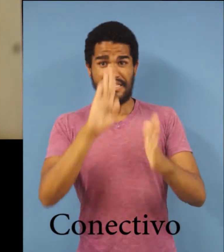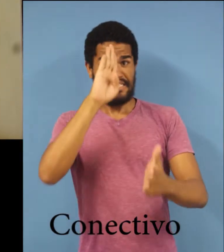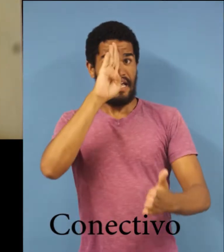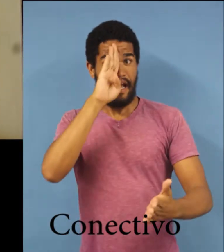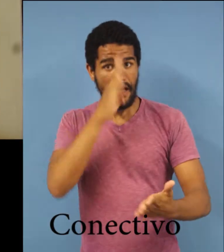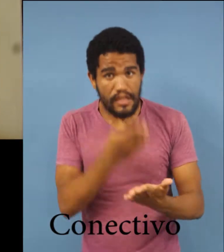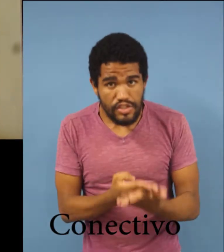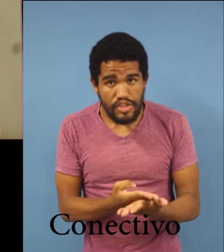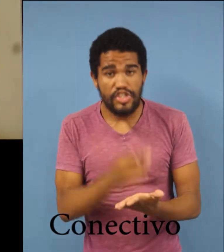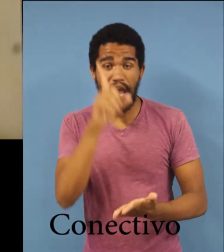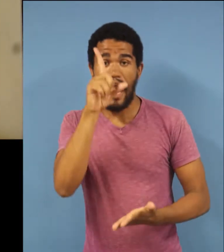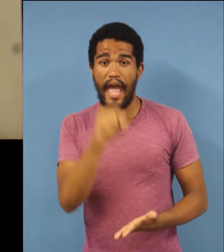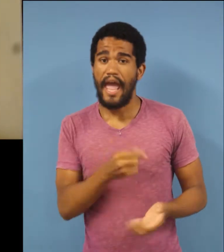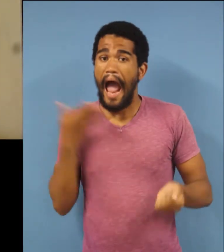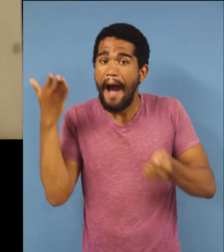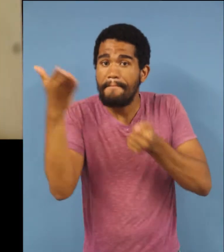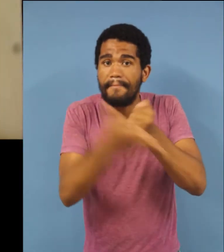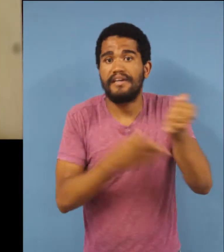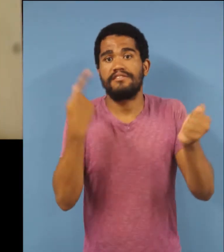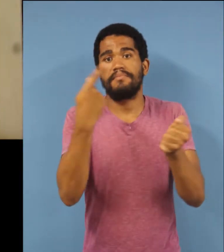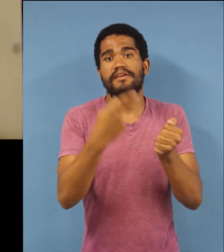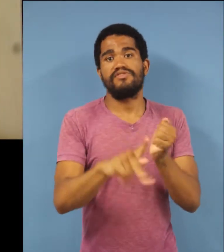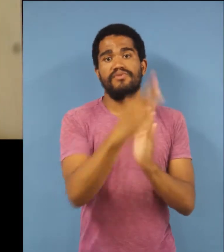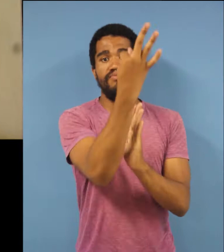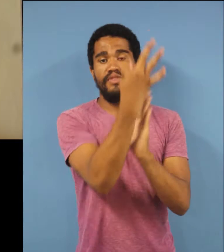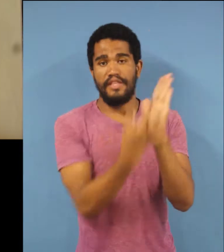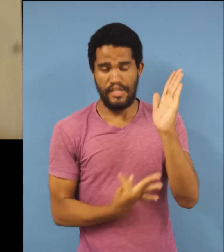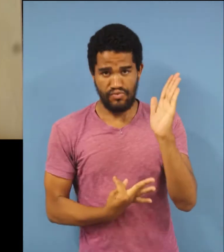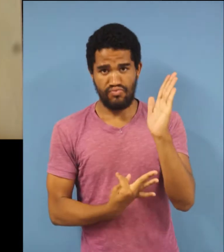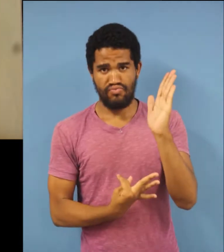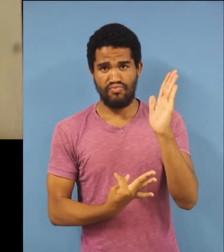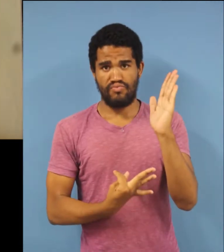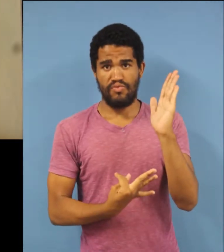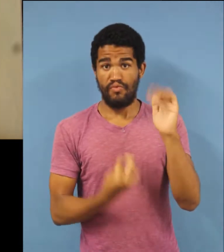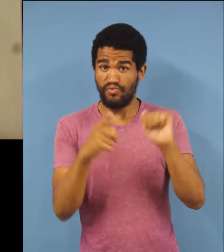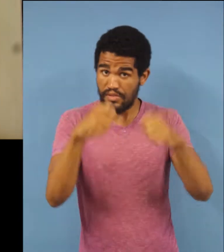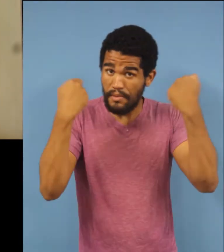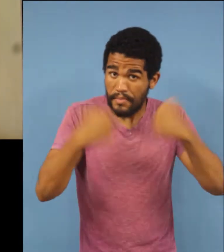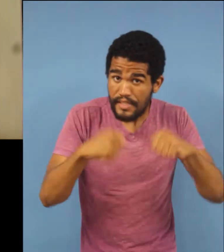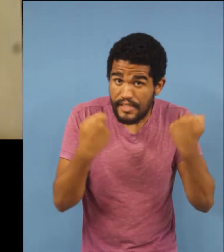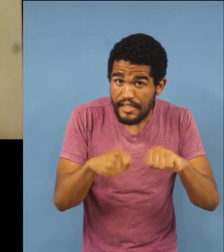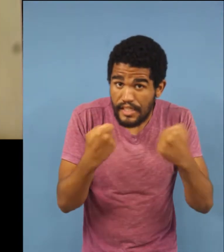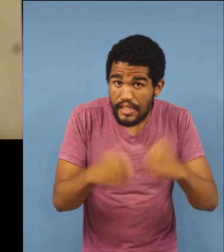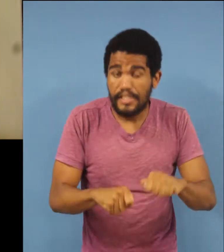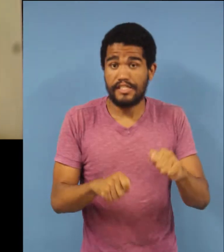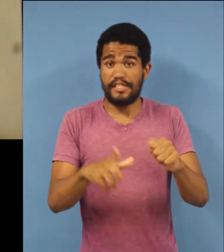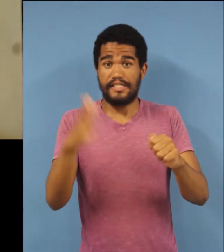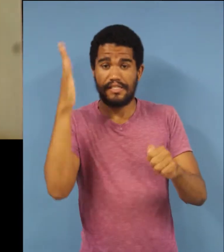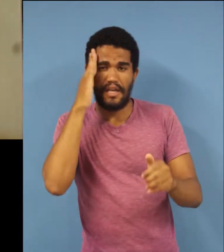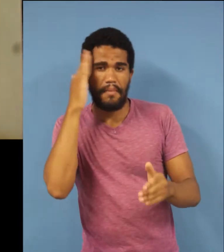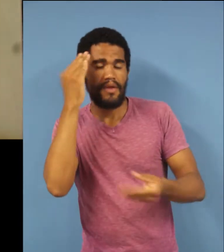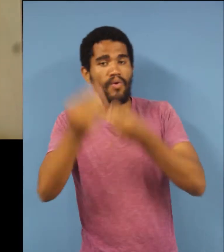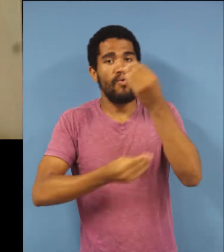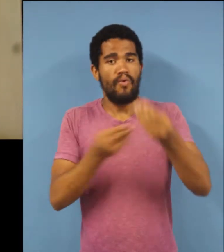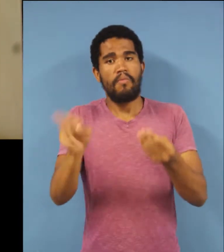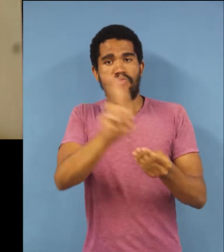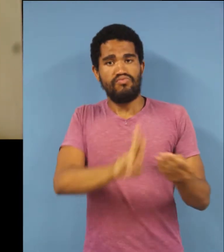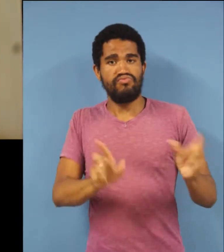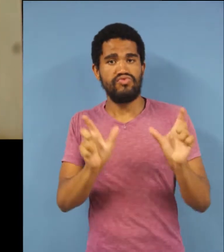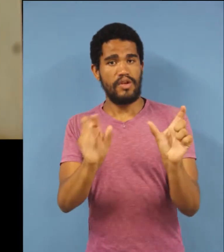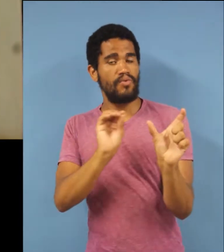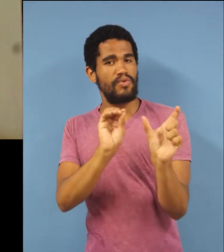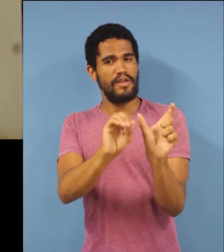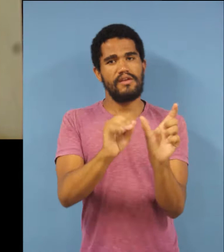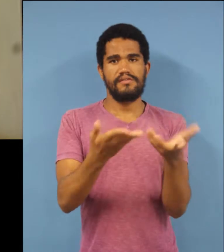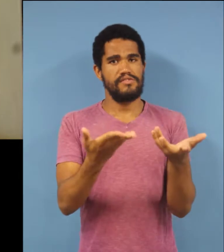acreditem, é o cimento, é um exemplo meio brega, mas enfim, é o cimento do texto, sabe? É como se eu estivesse construindo uma casa